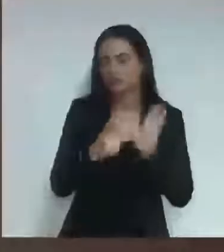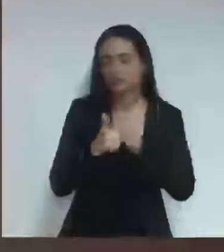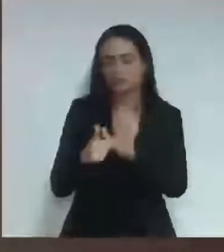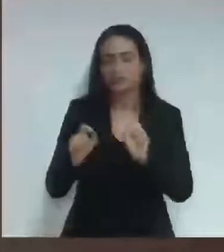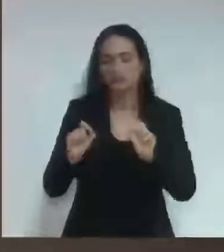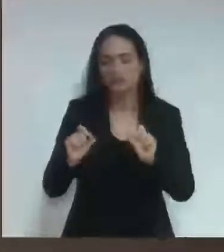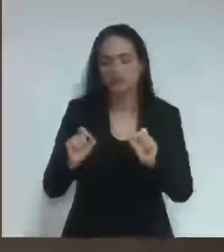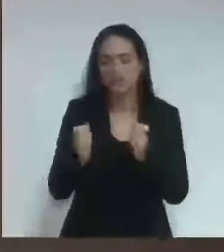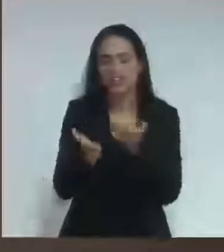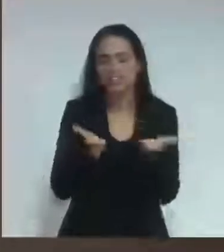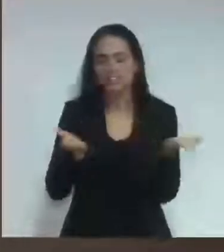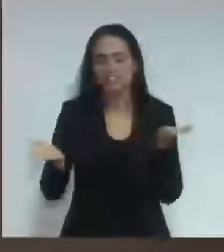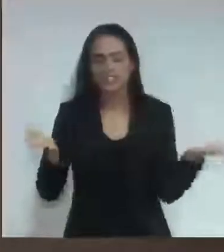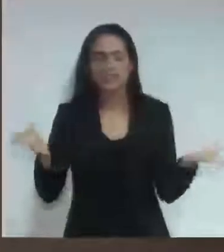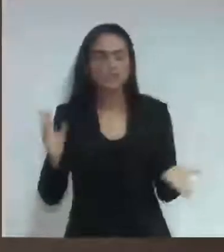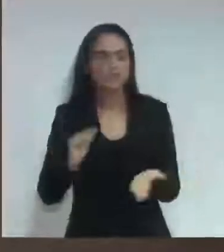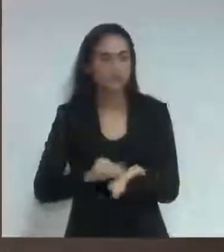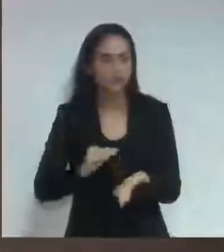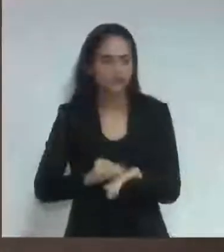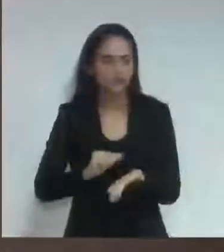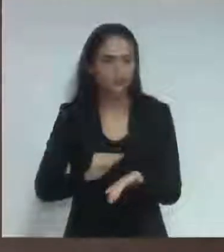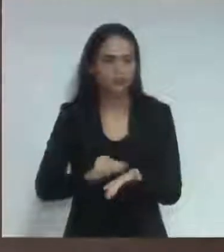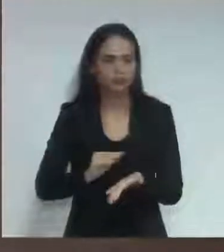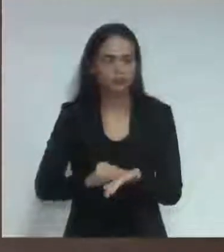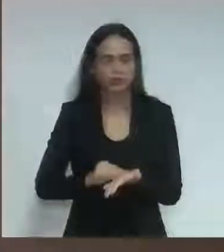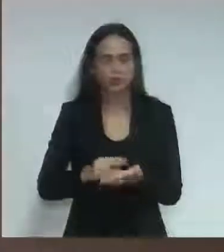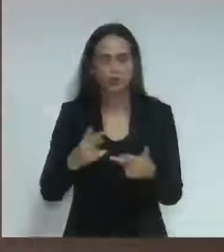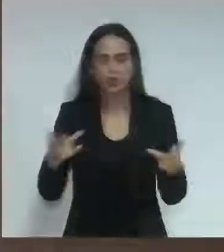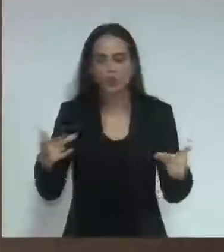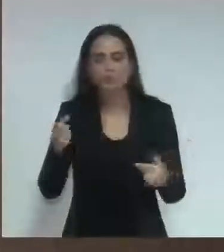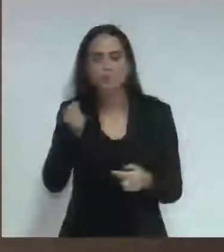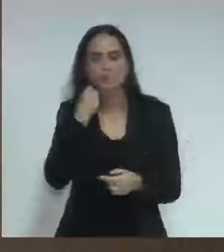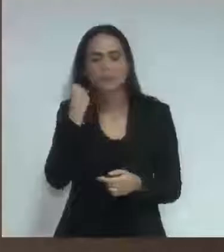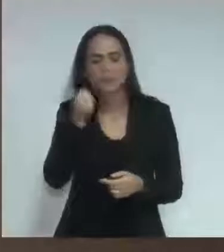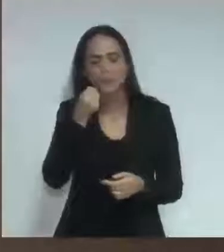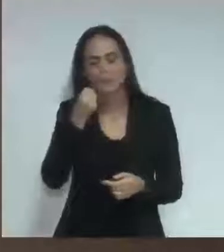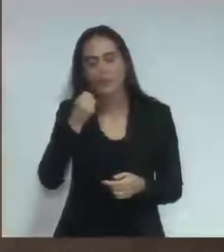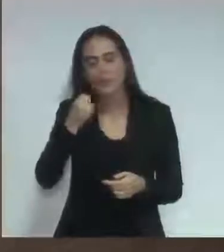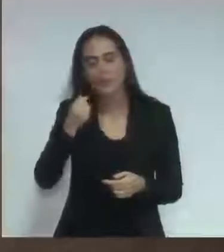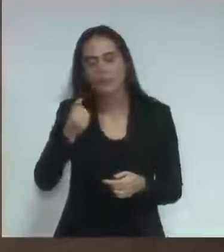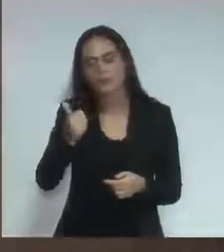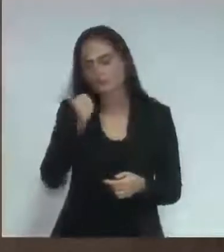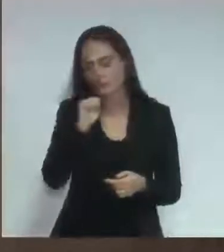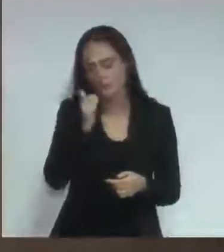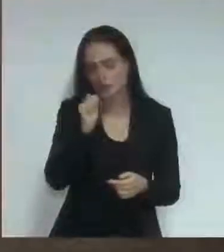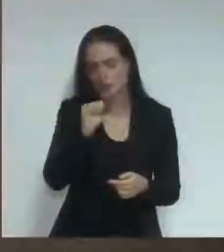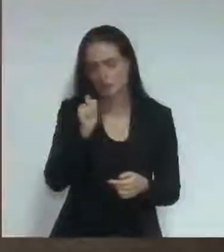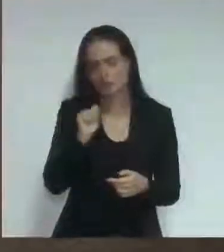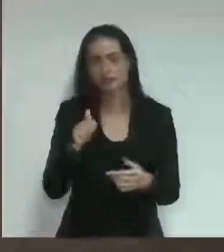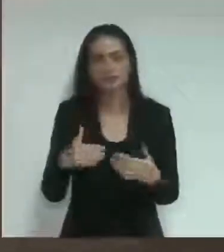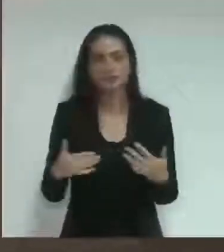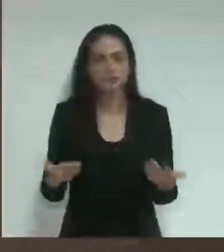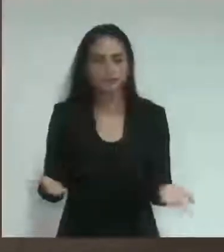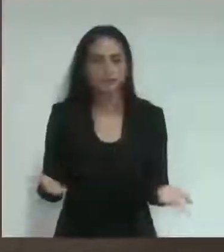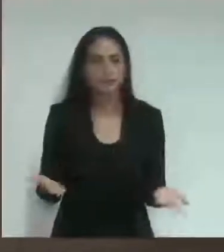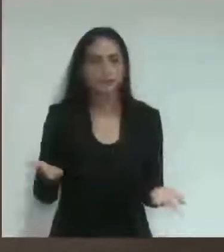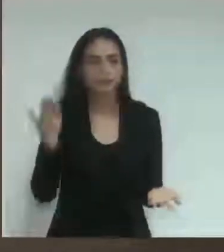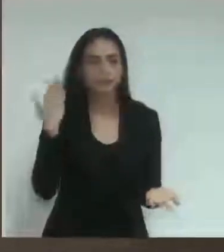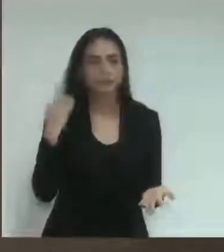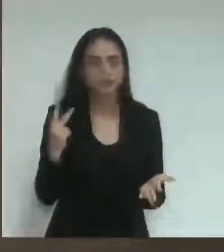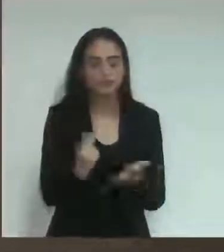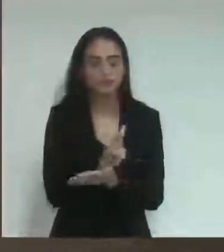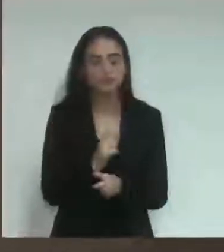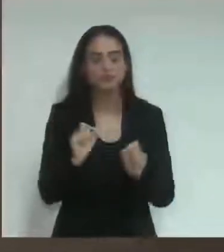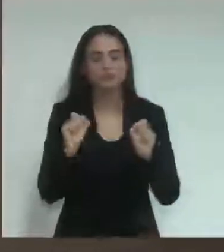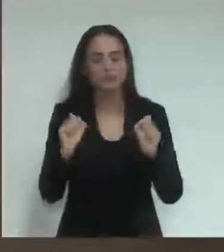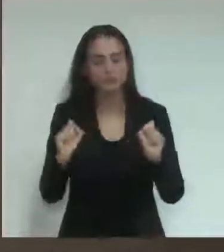para a empresa que fez a distribuição interna de bebidas para os barraqueiros. Né? Como que funcionava isso? Ela ia lá, montava o que eles chamam de